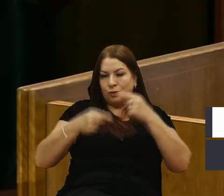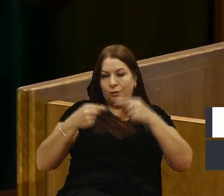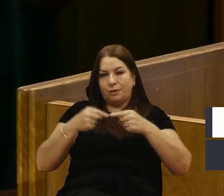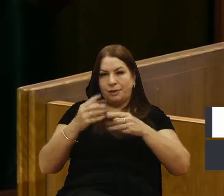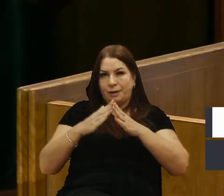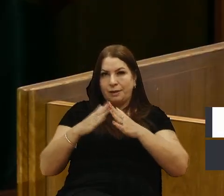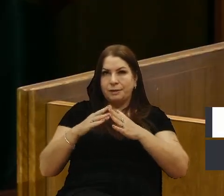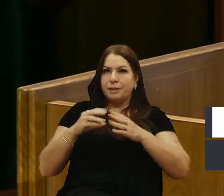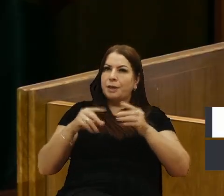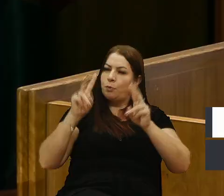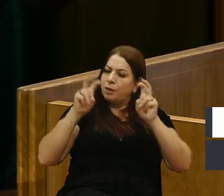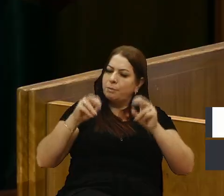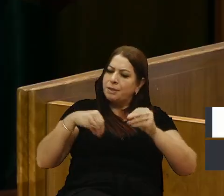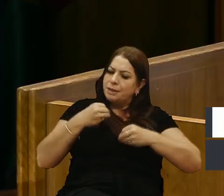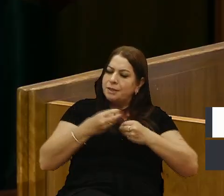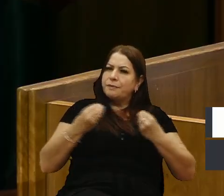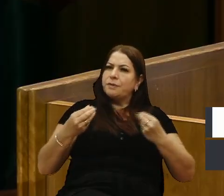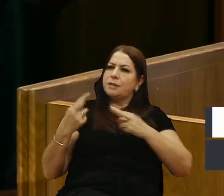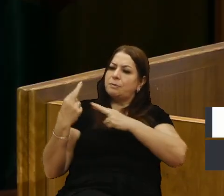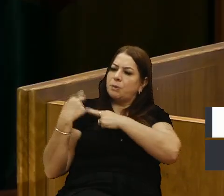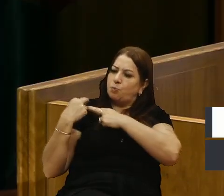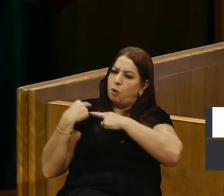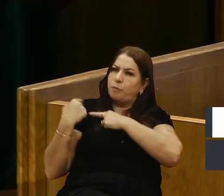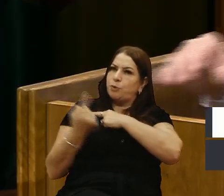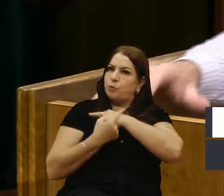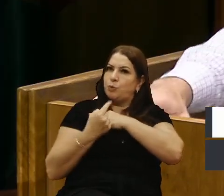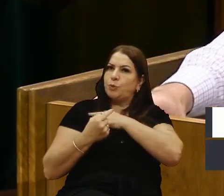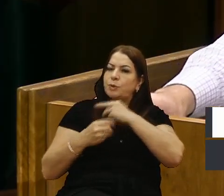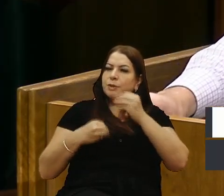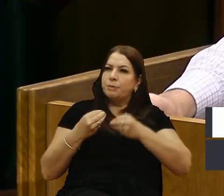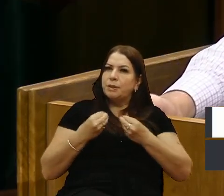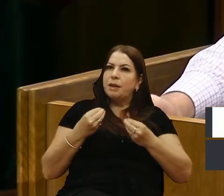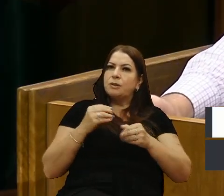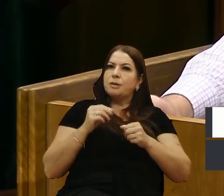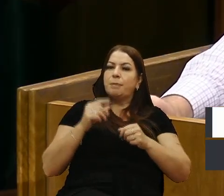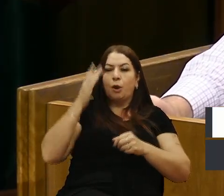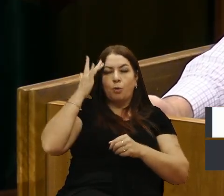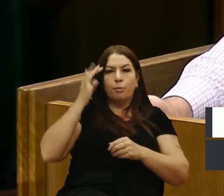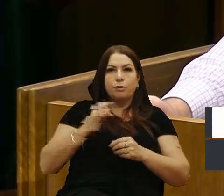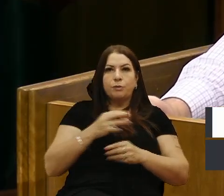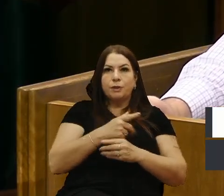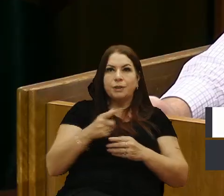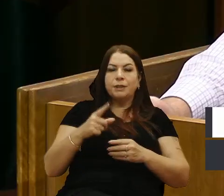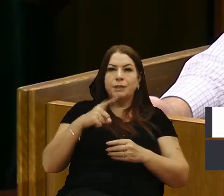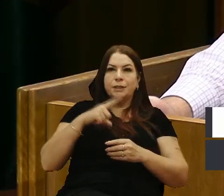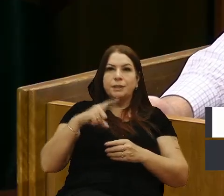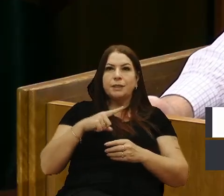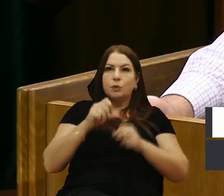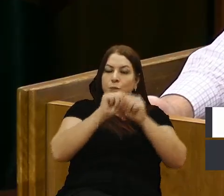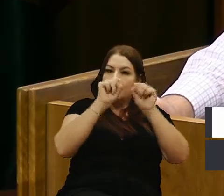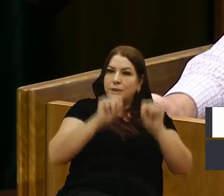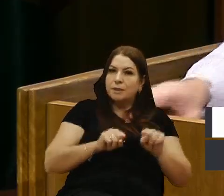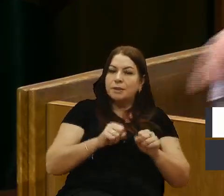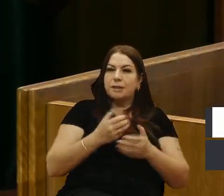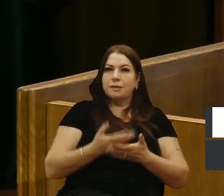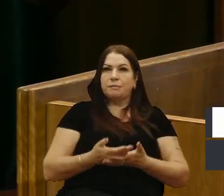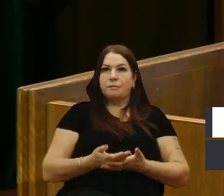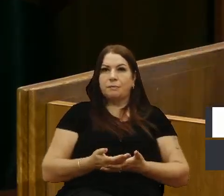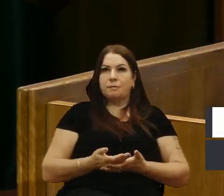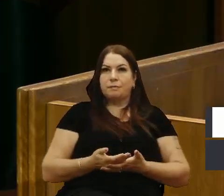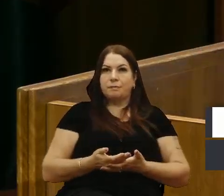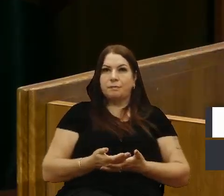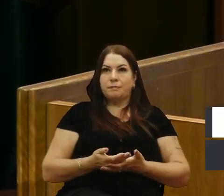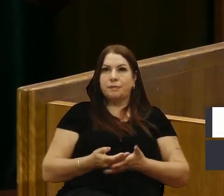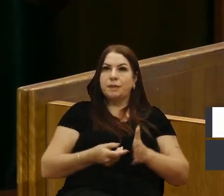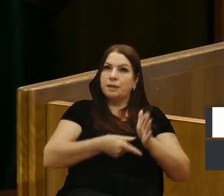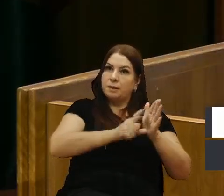de todos nós responsabilidade e, acima de tudo, sensibilidade para compreender que existe um sistema antes